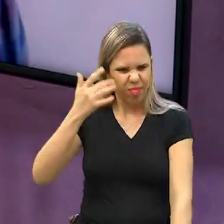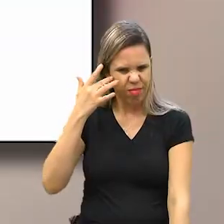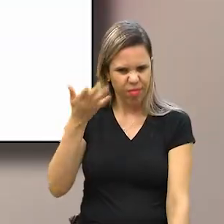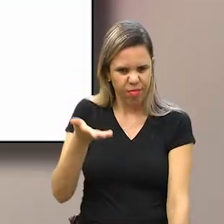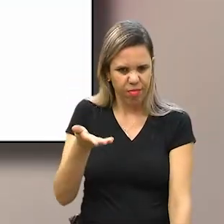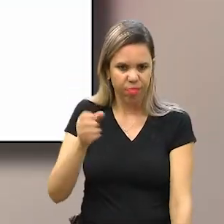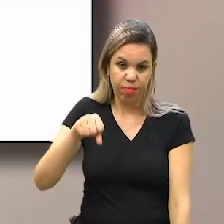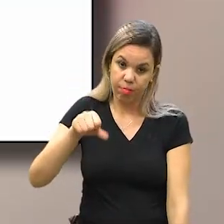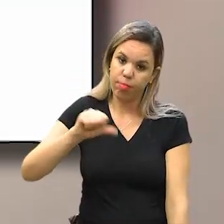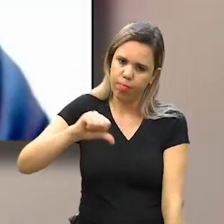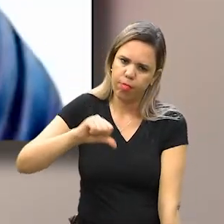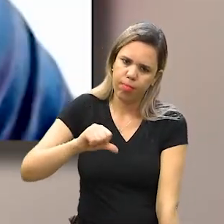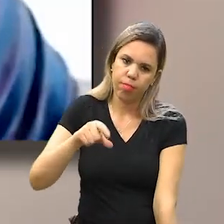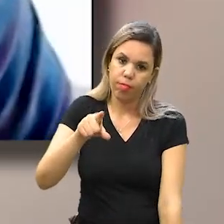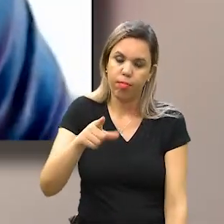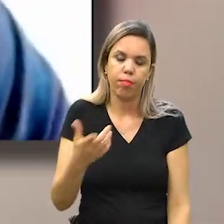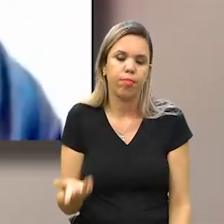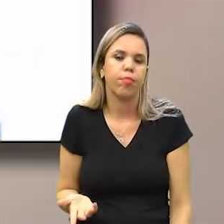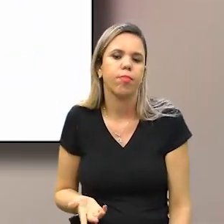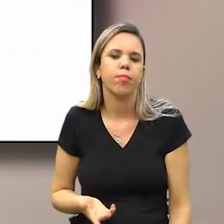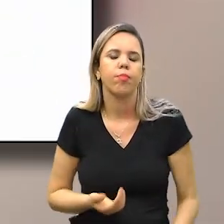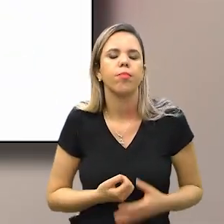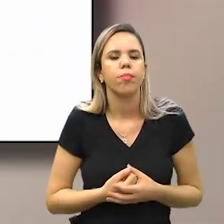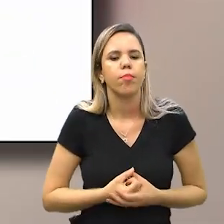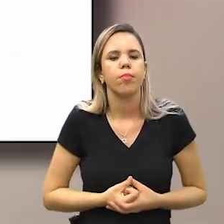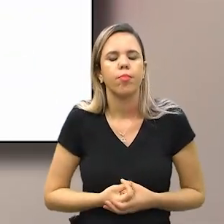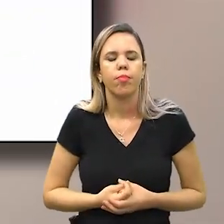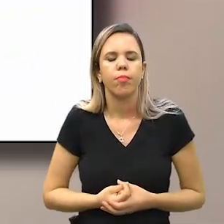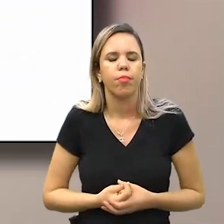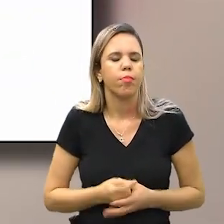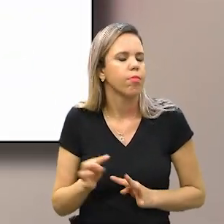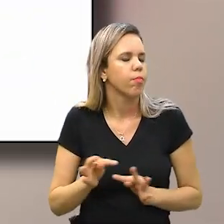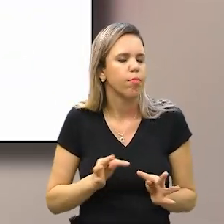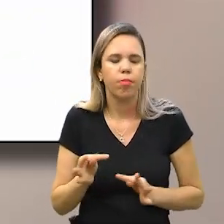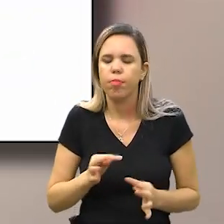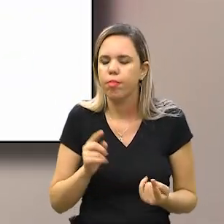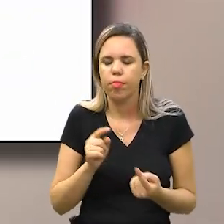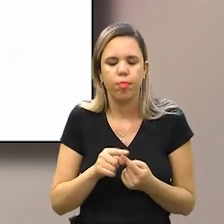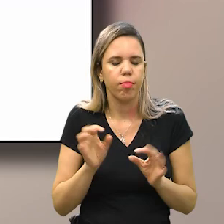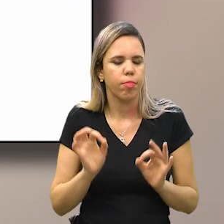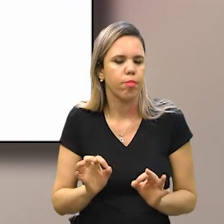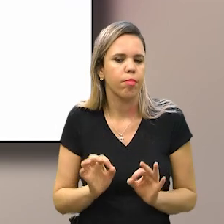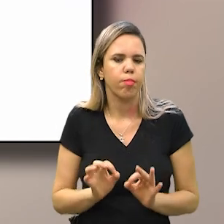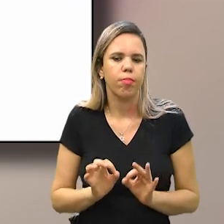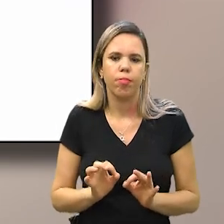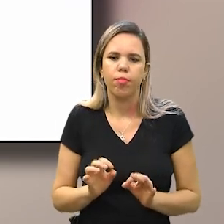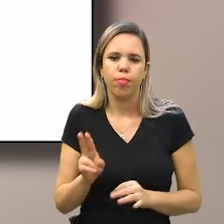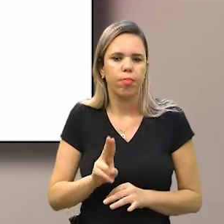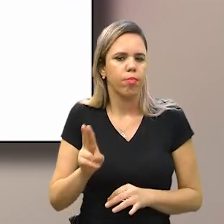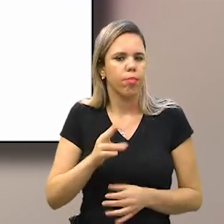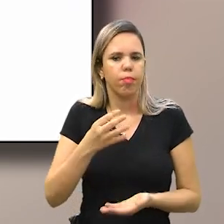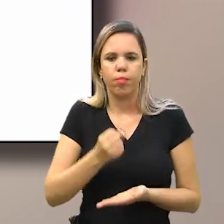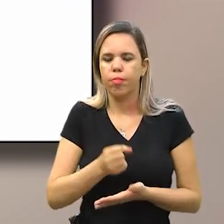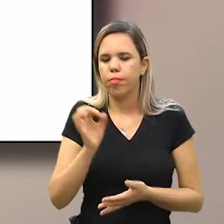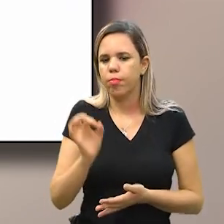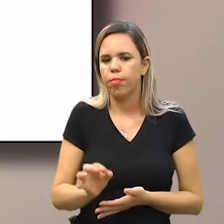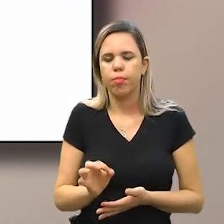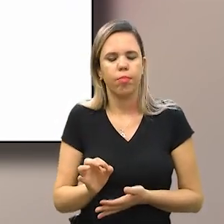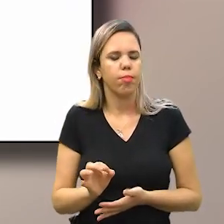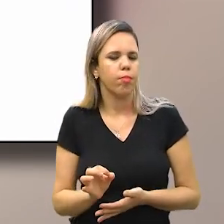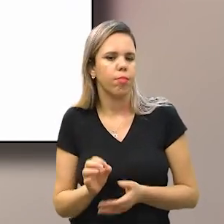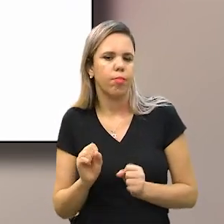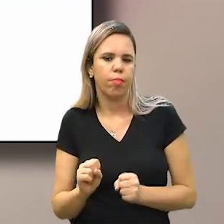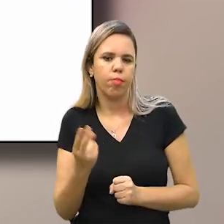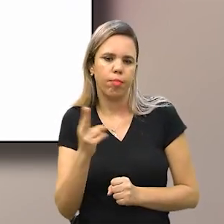piorar? Piora, né? Porque assim, você não vai tratar da maneira correta, você não vai usar o creme